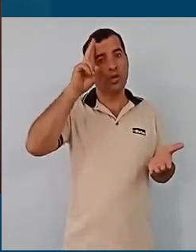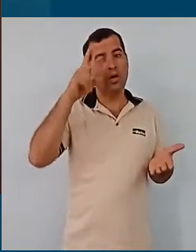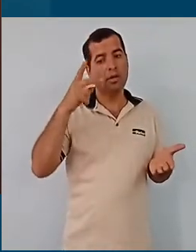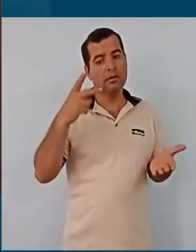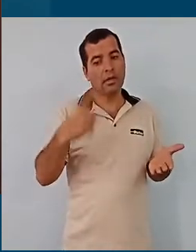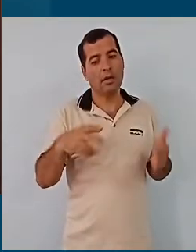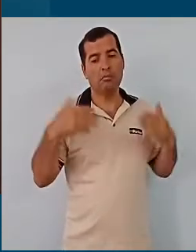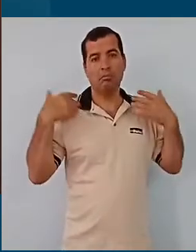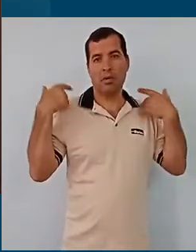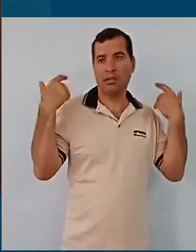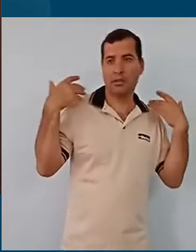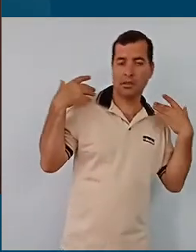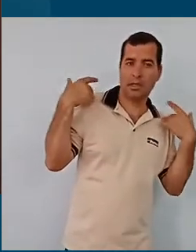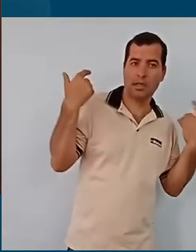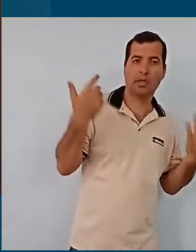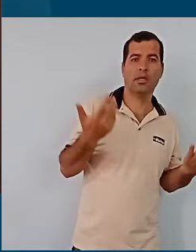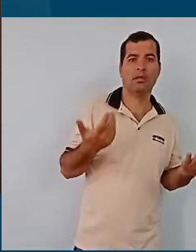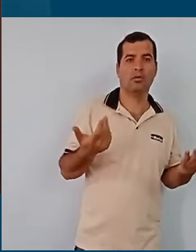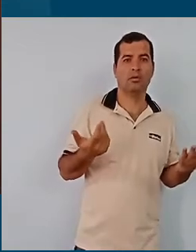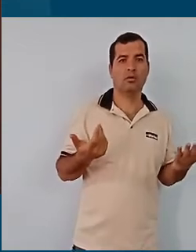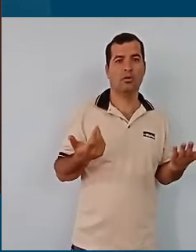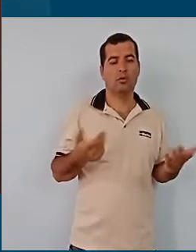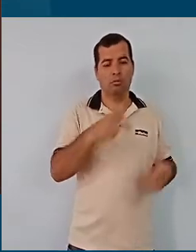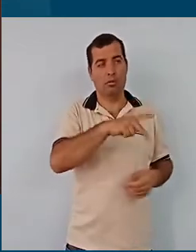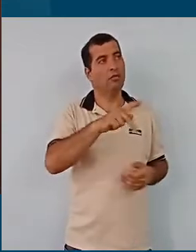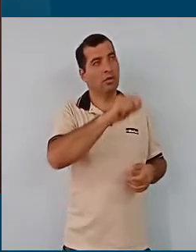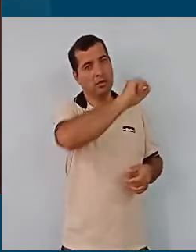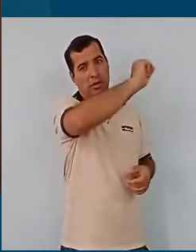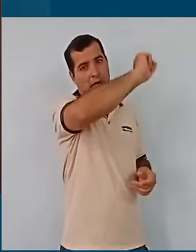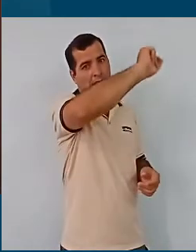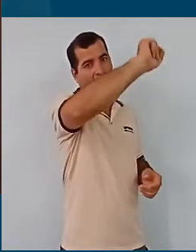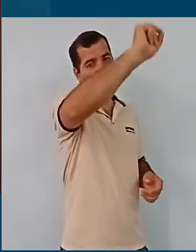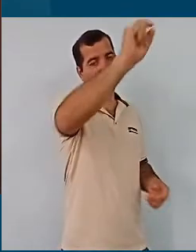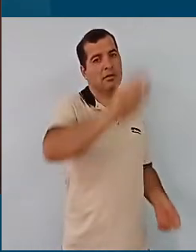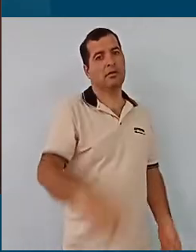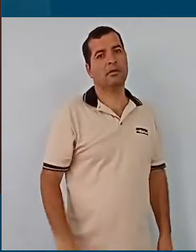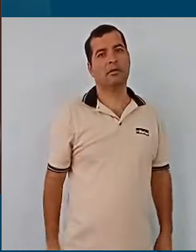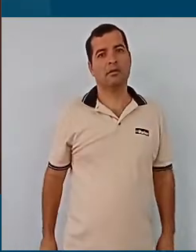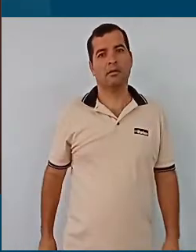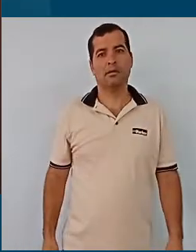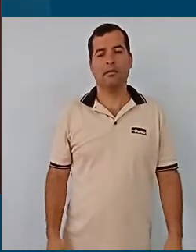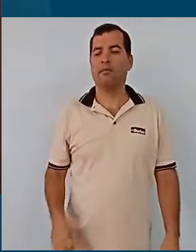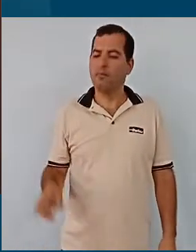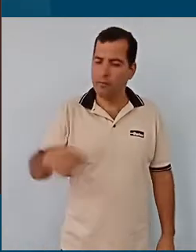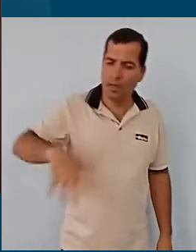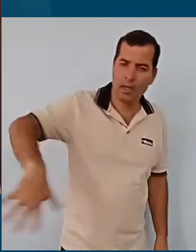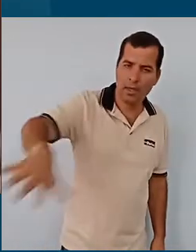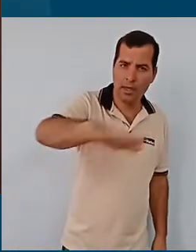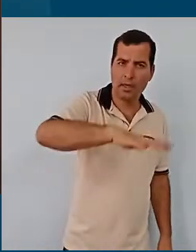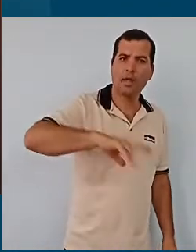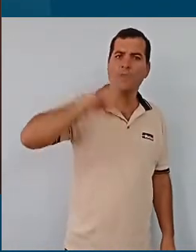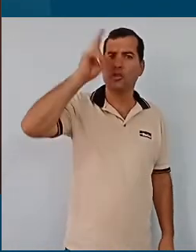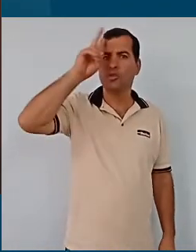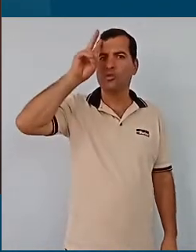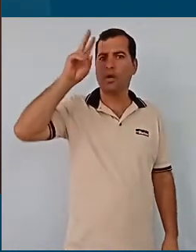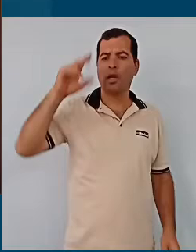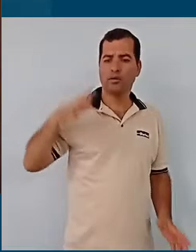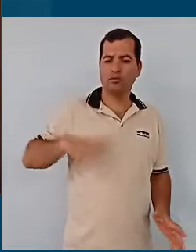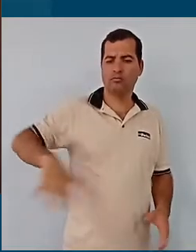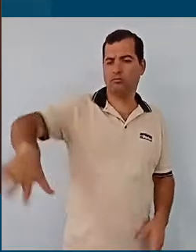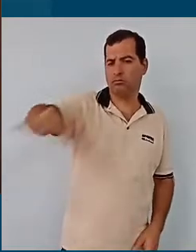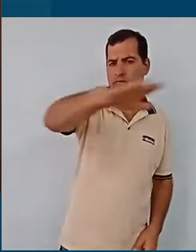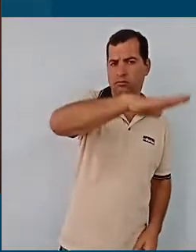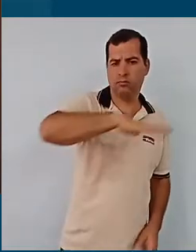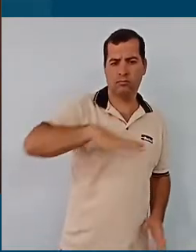passeios, texto das crianças que o professor escreve, que elas tenham criado histórias coletivas,